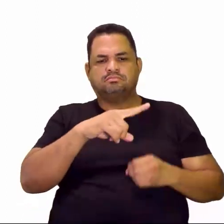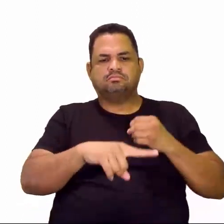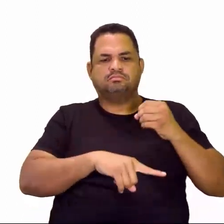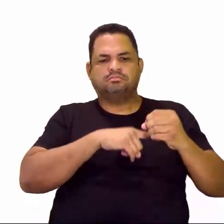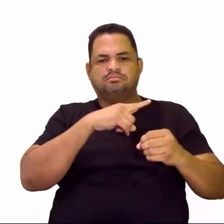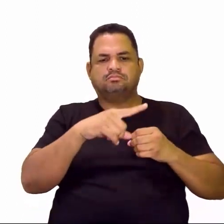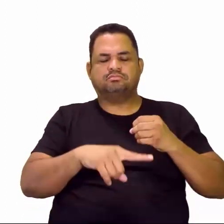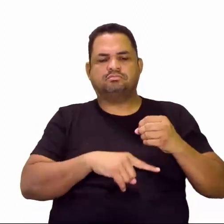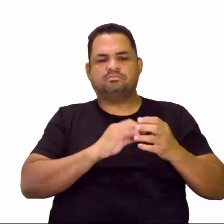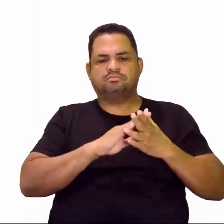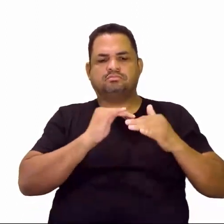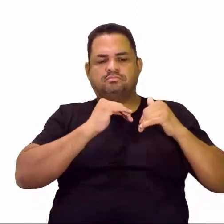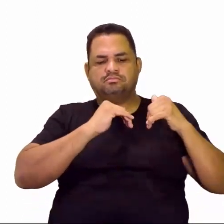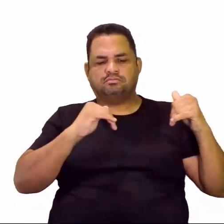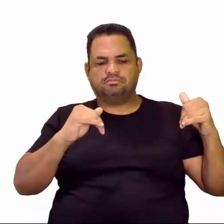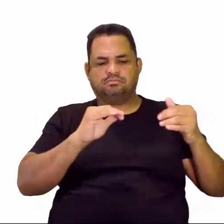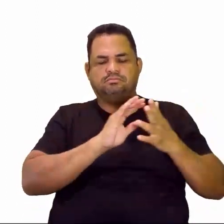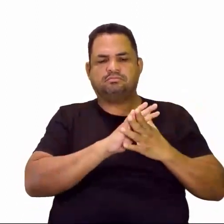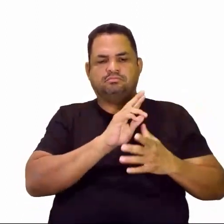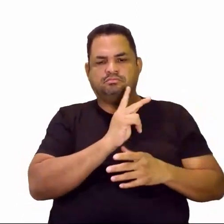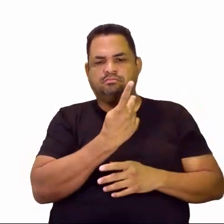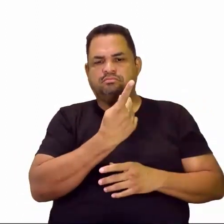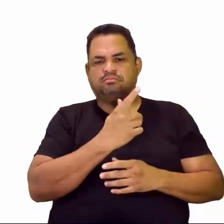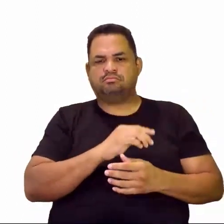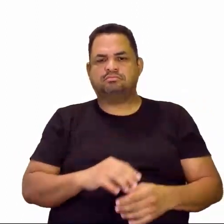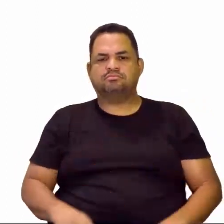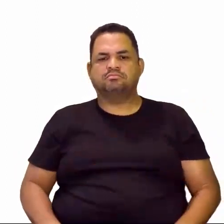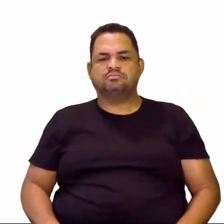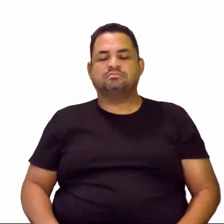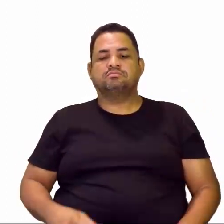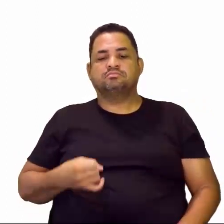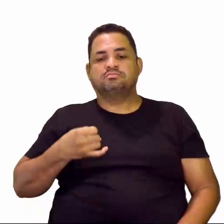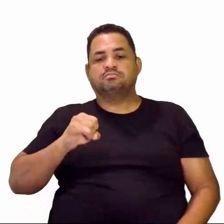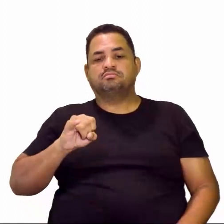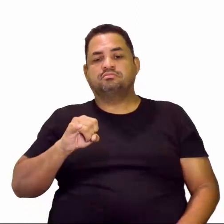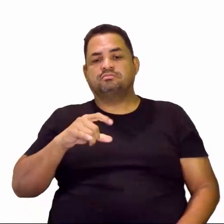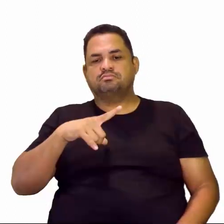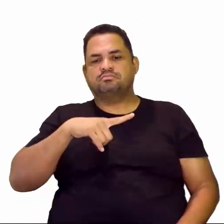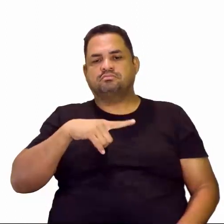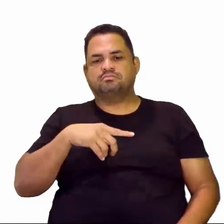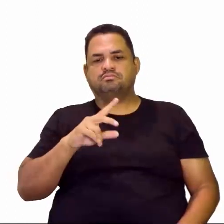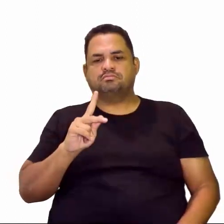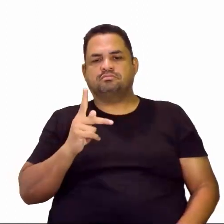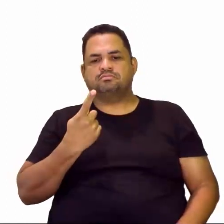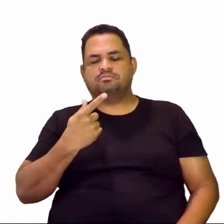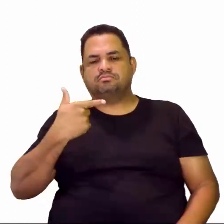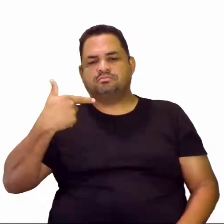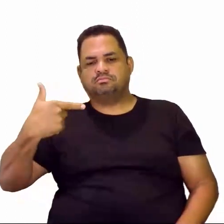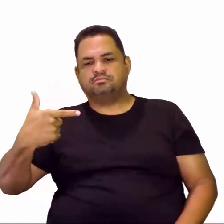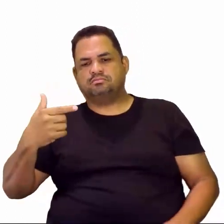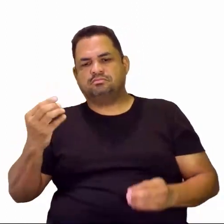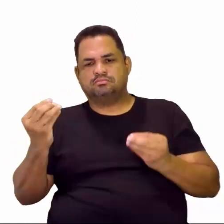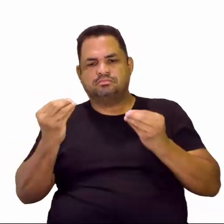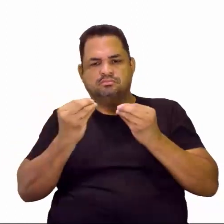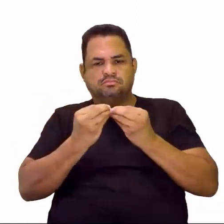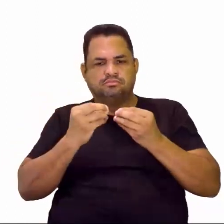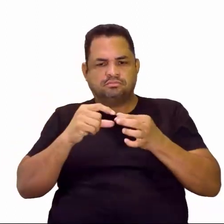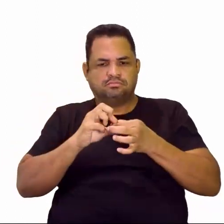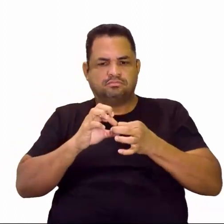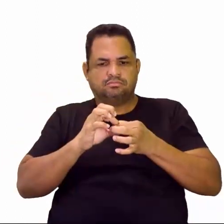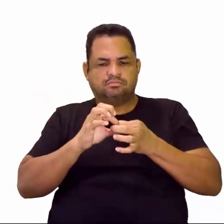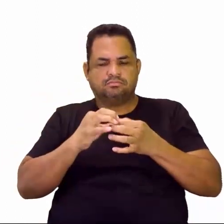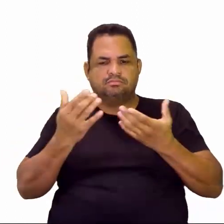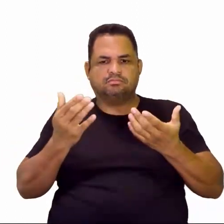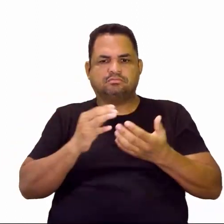átomos isolados de hidrogênio. Mas se eu tiver H2, eu tenho dois átomos unidos,